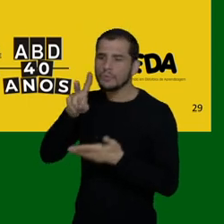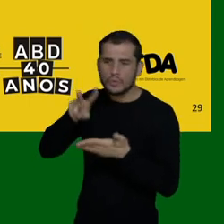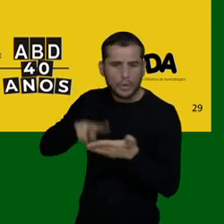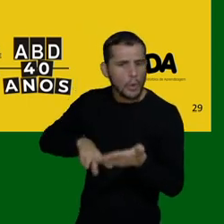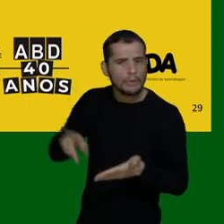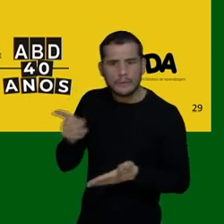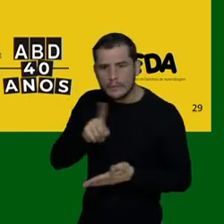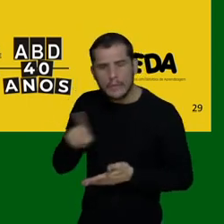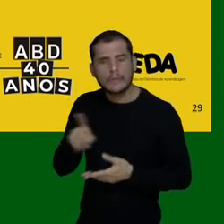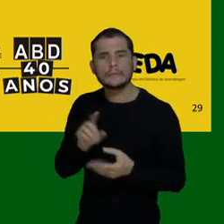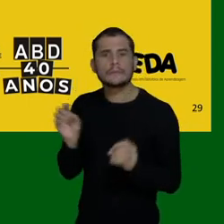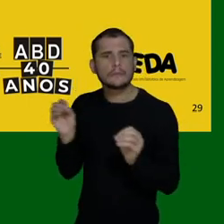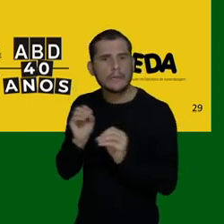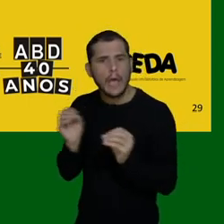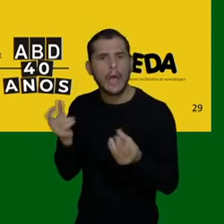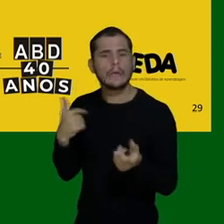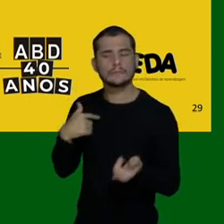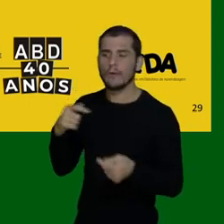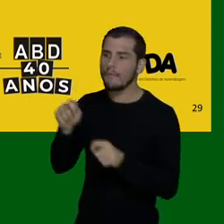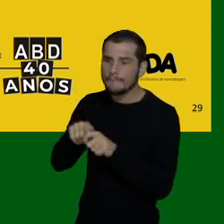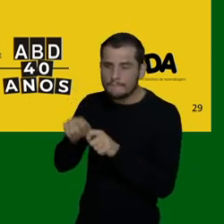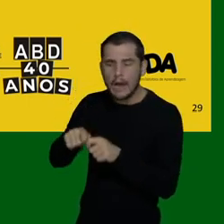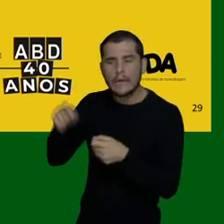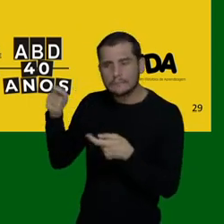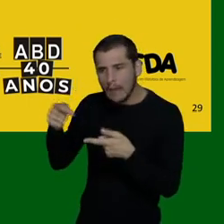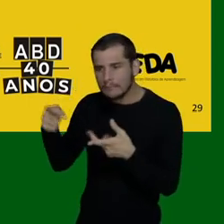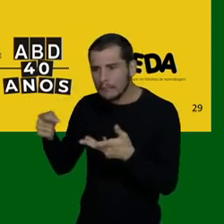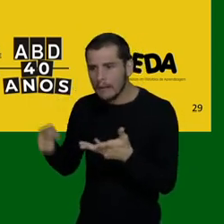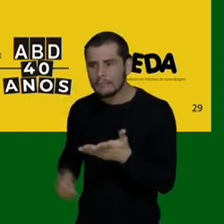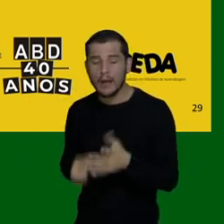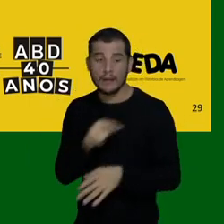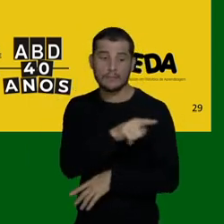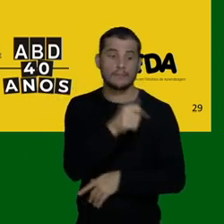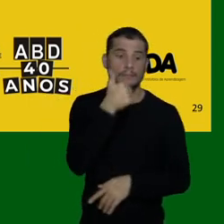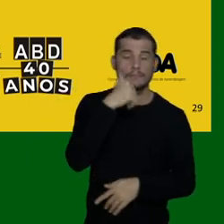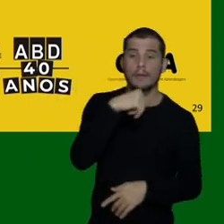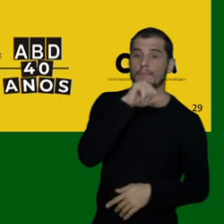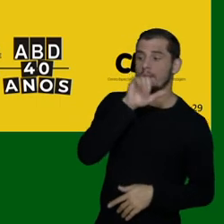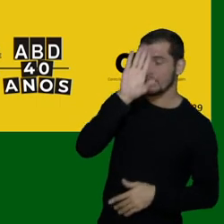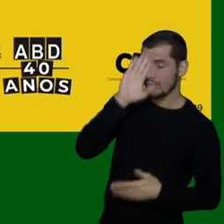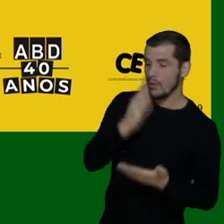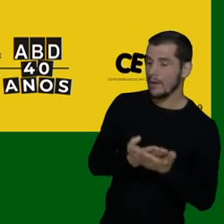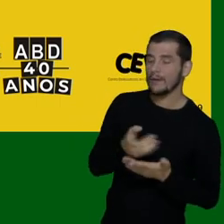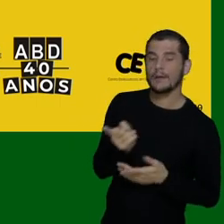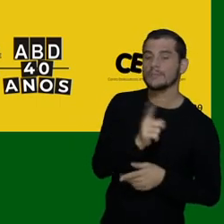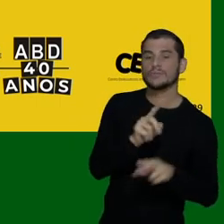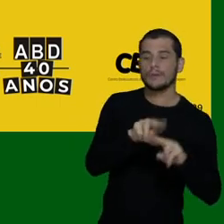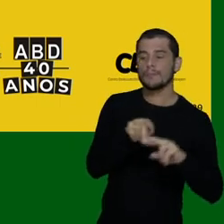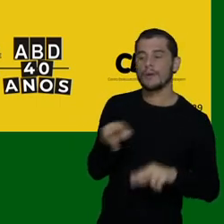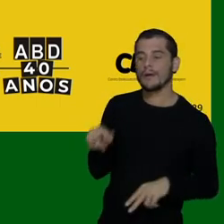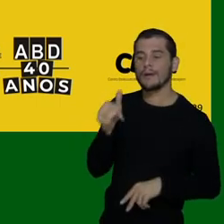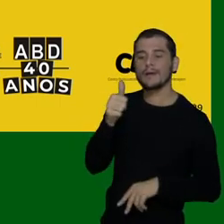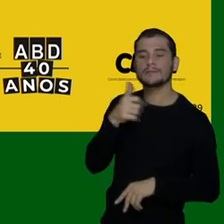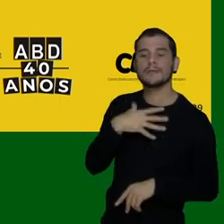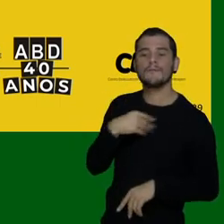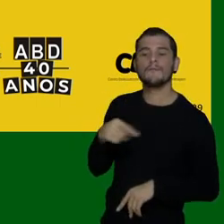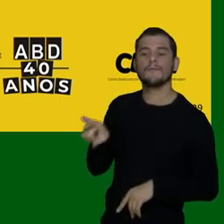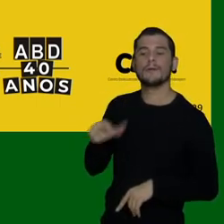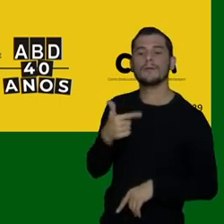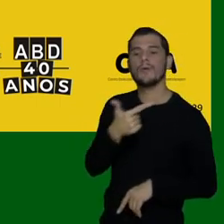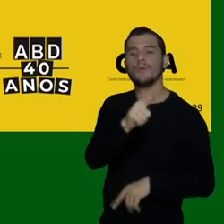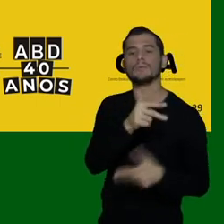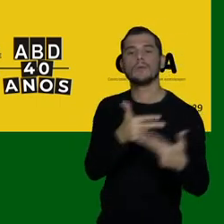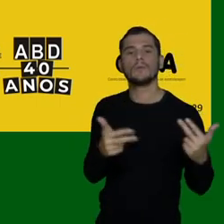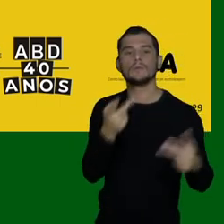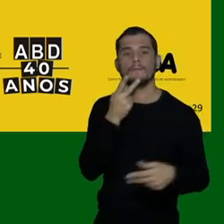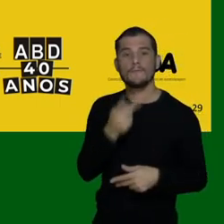falava Angela eu faço tudo tudo mas a mãe não acreditou em mim porque a filha falava isso falei então você quer saber você grava vocês podem